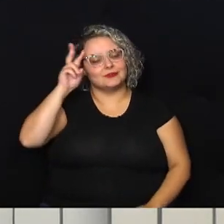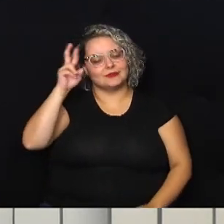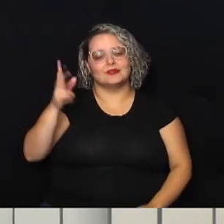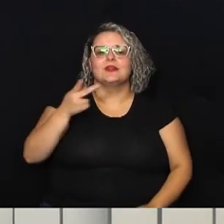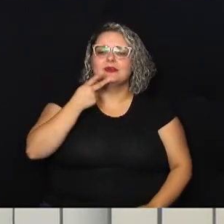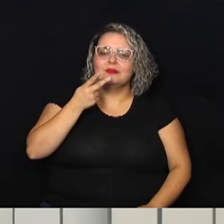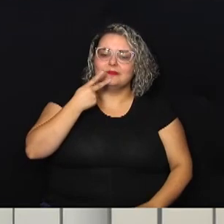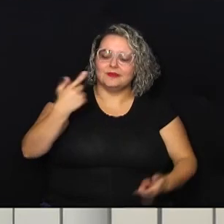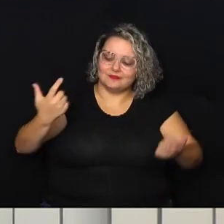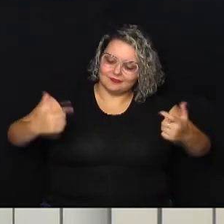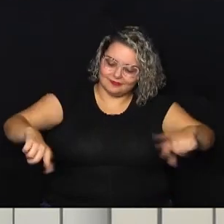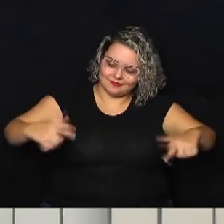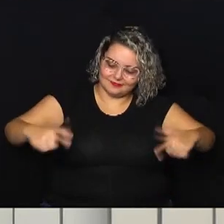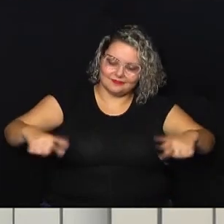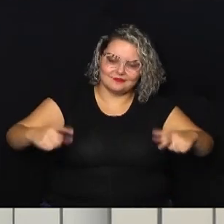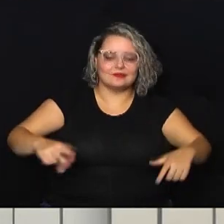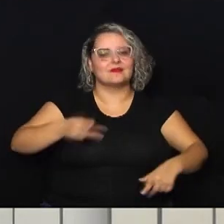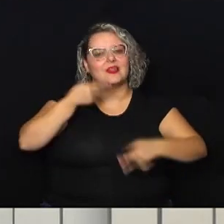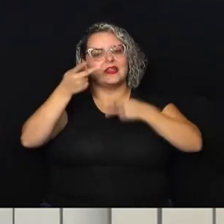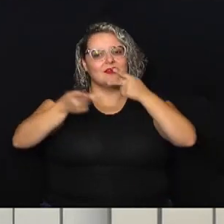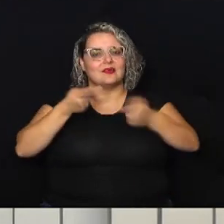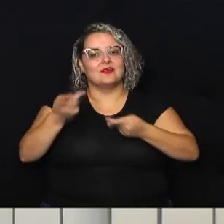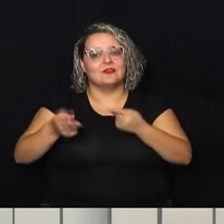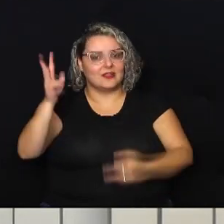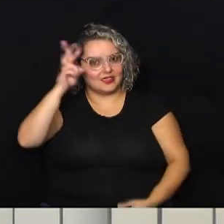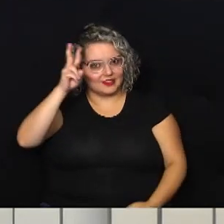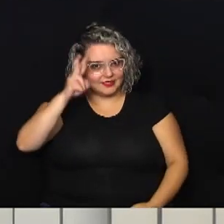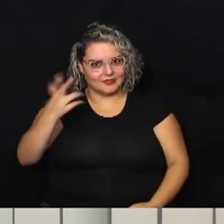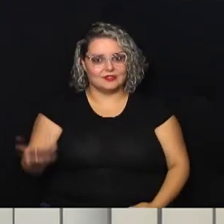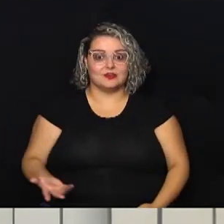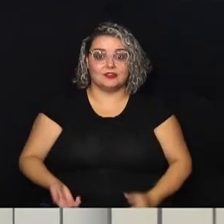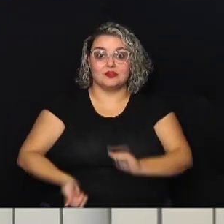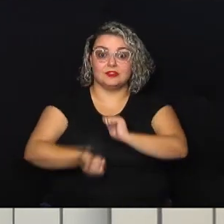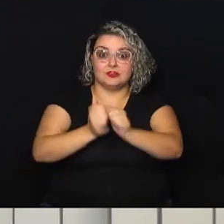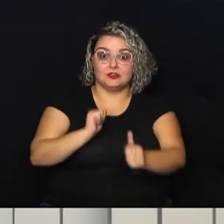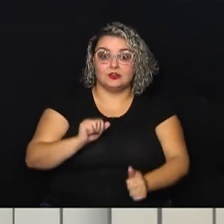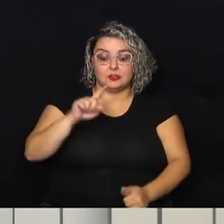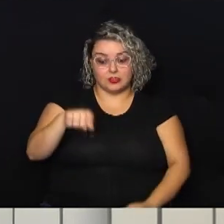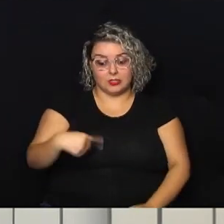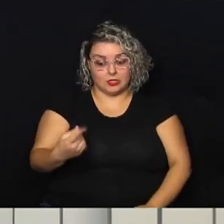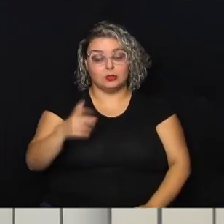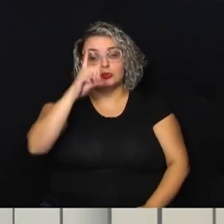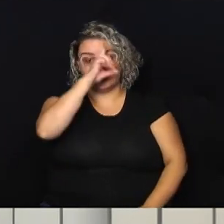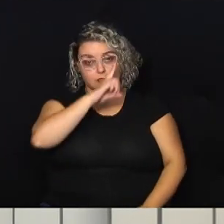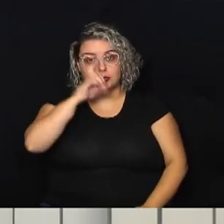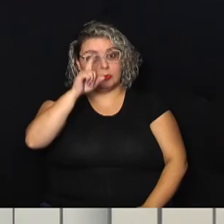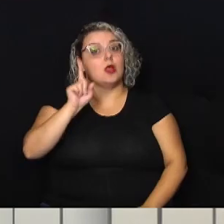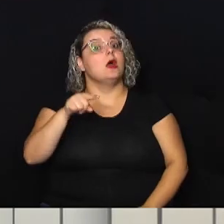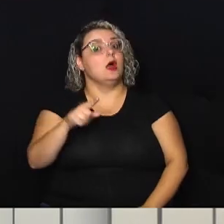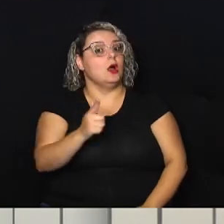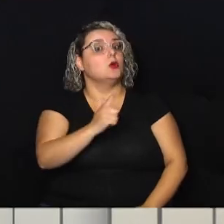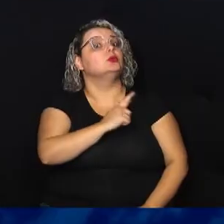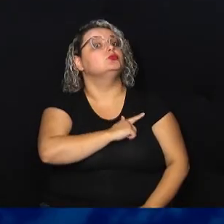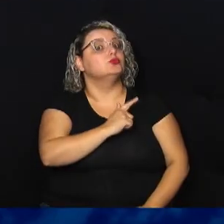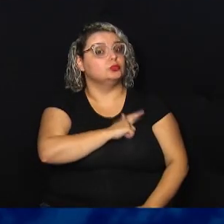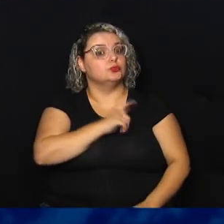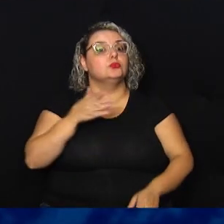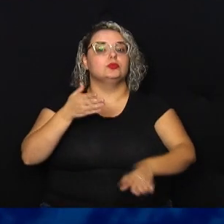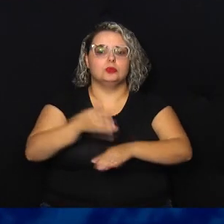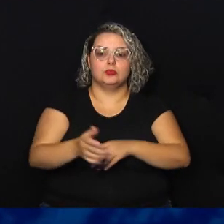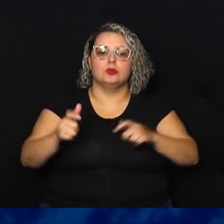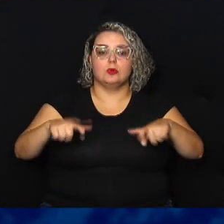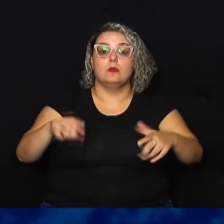gente balança as redes e conta a história desta partida. Já no domingo é a vez do Guarani entrar em campo